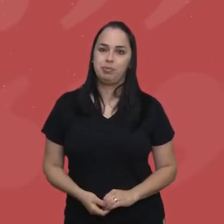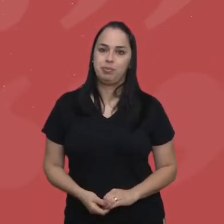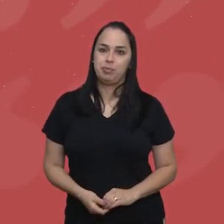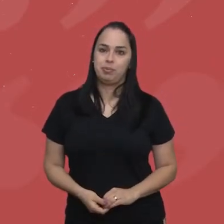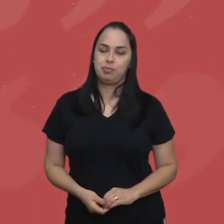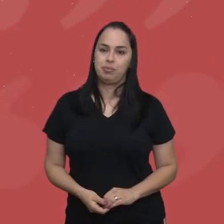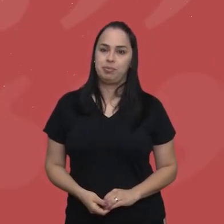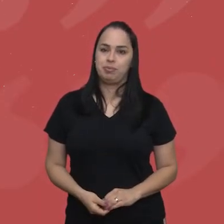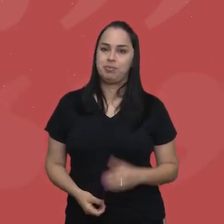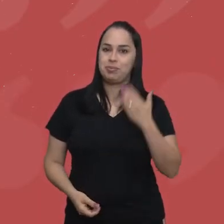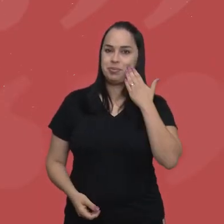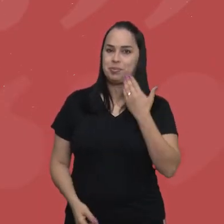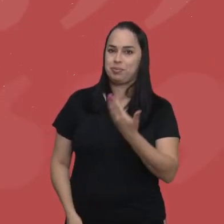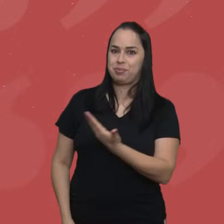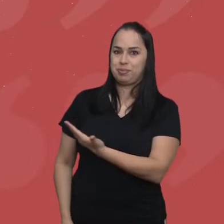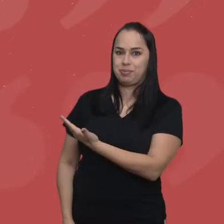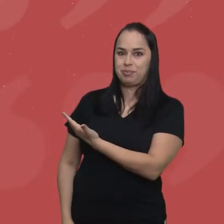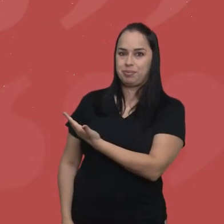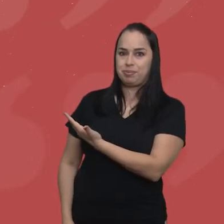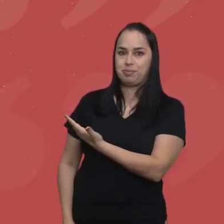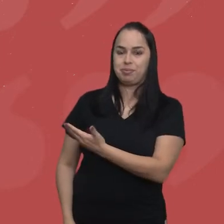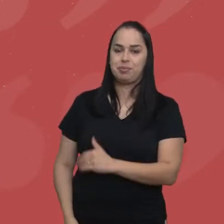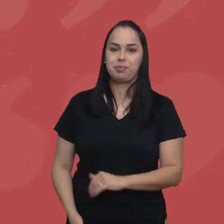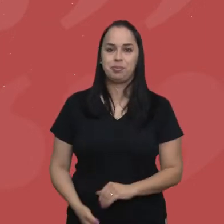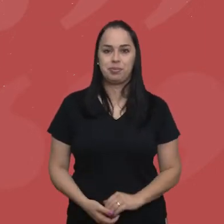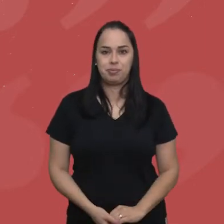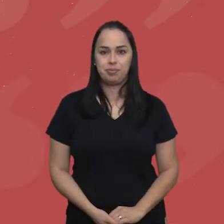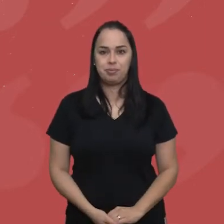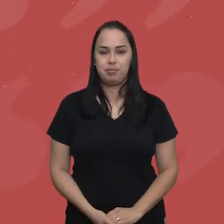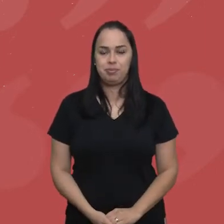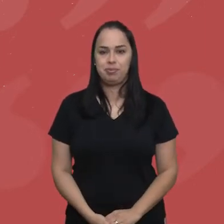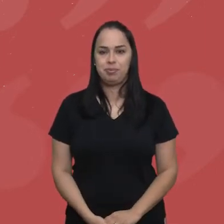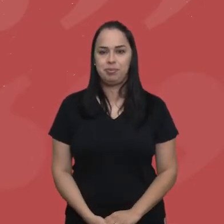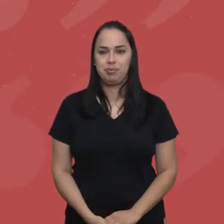de implantação do Museu de Arte Sacra?